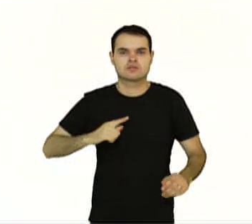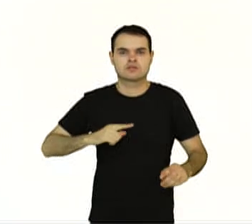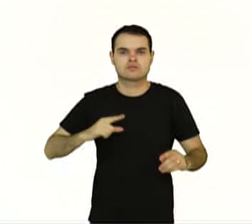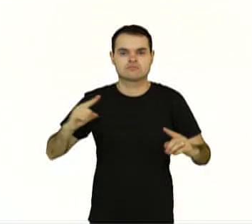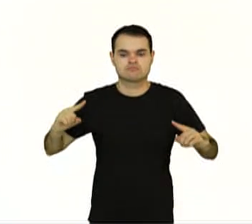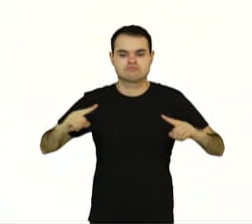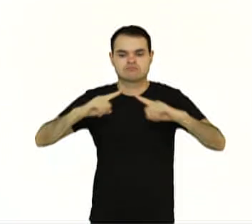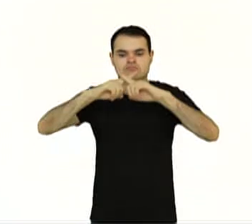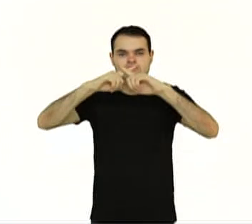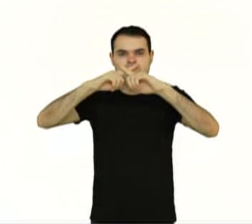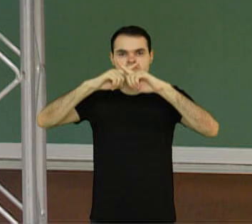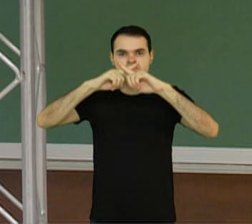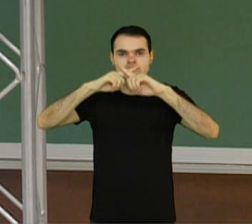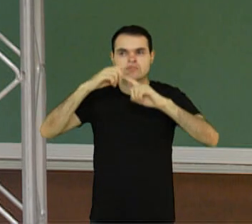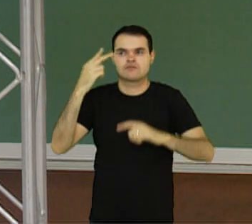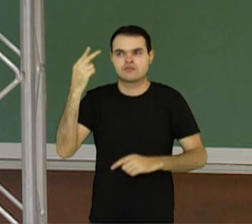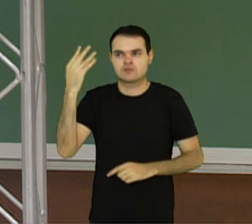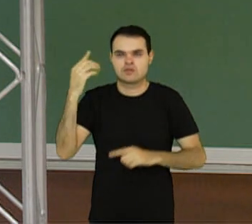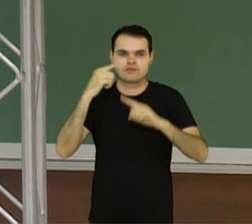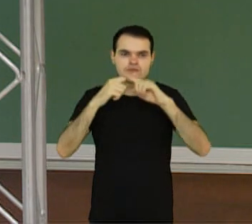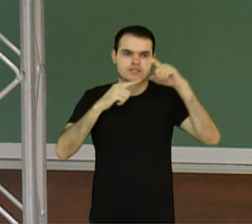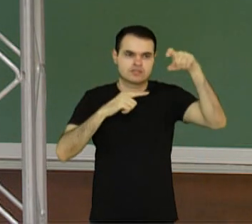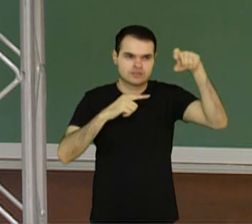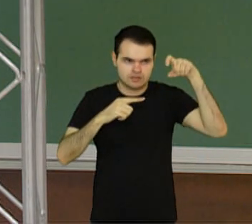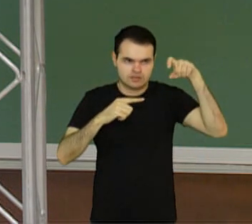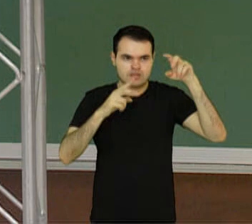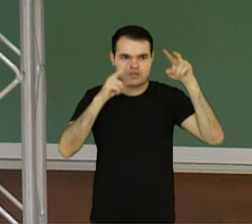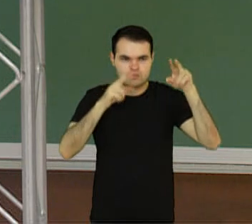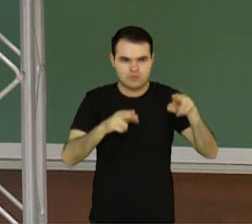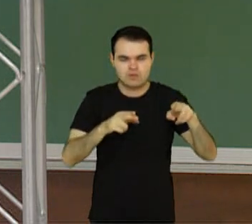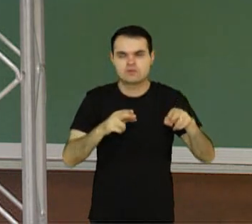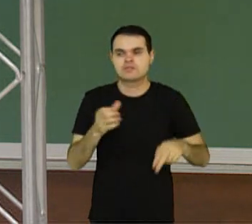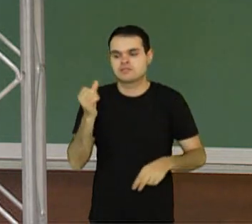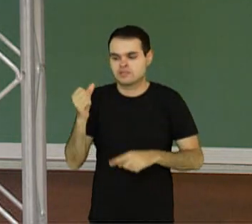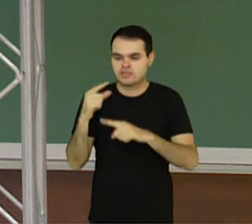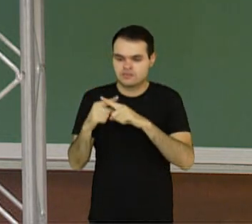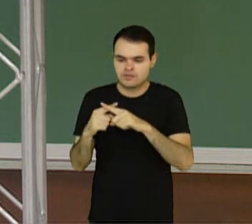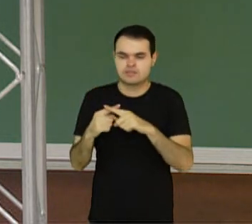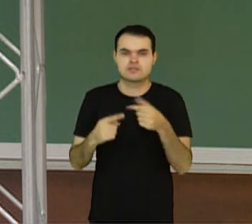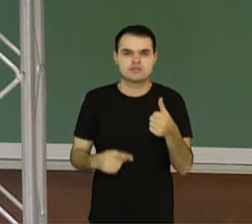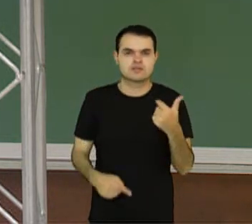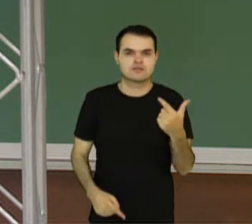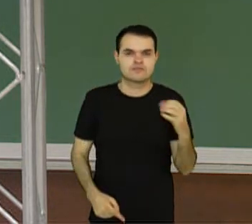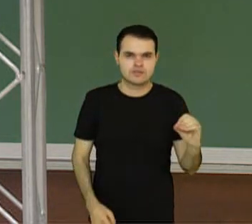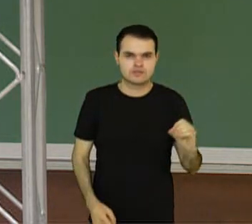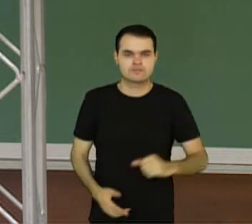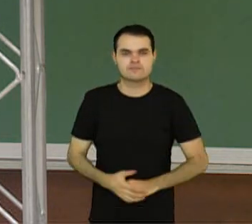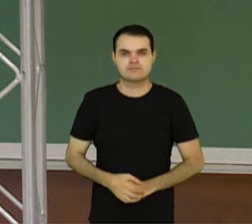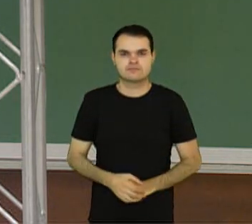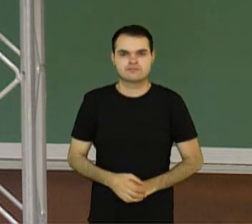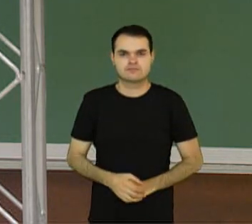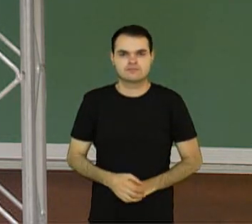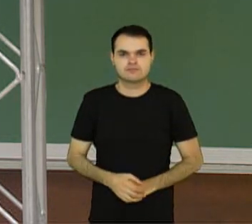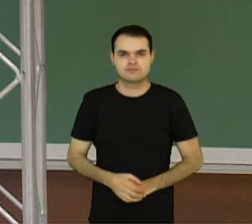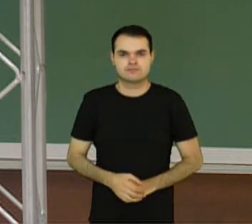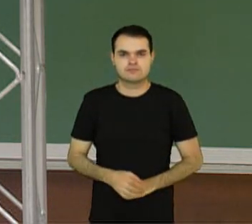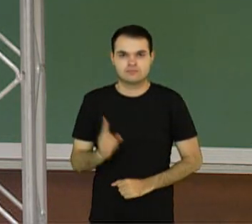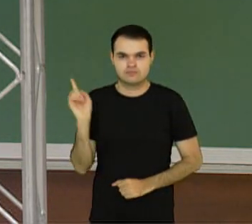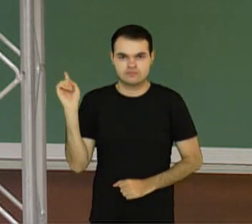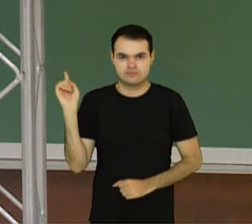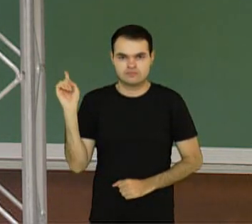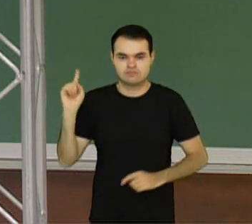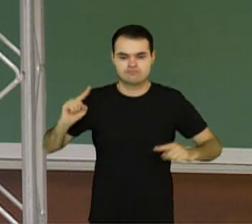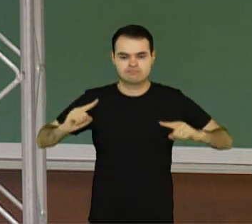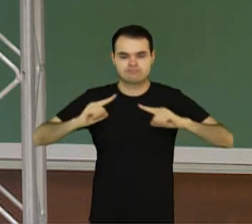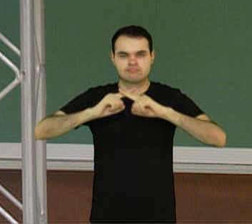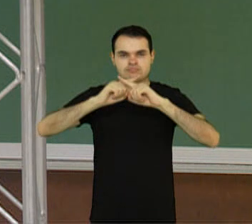em cruz. 24 vezes x igual a 6 vezes 120. Então, a professora colocou aqui, ó,